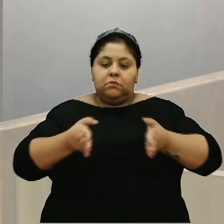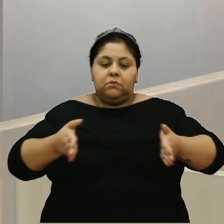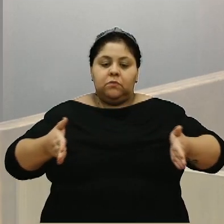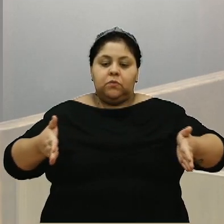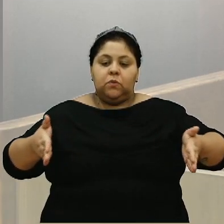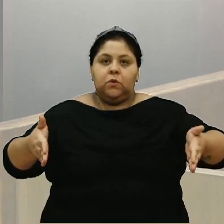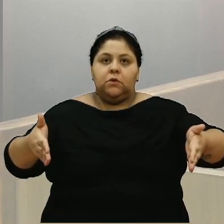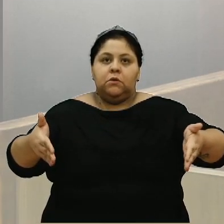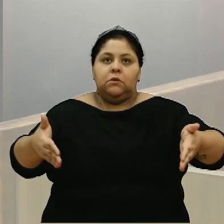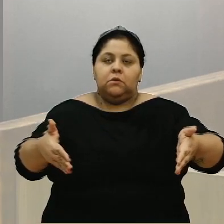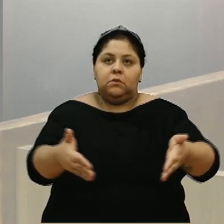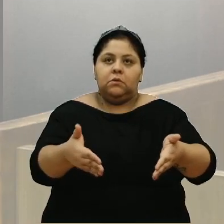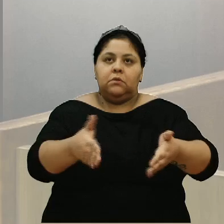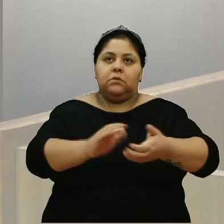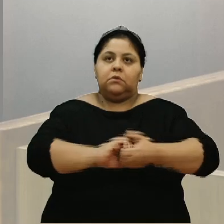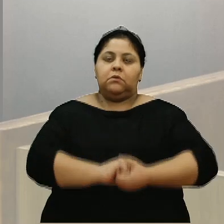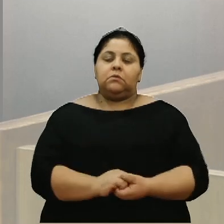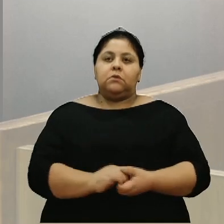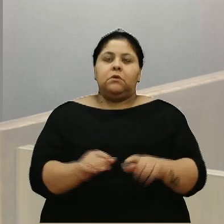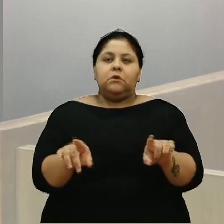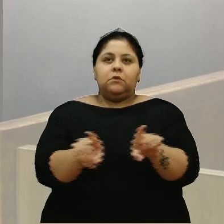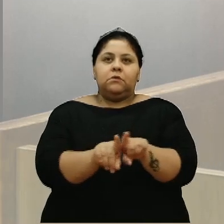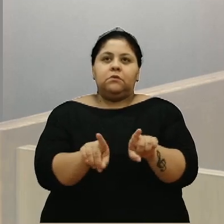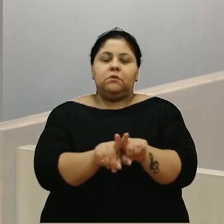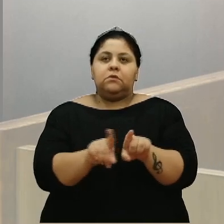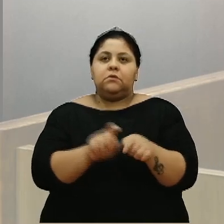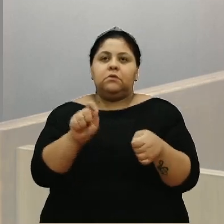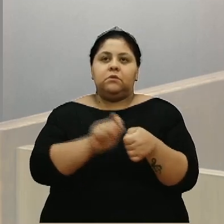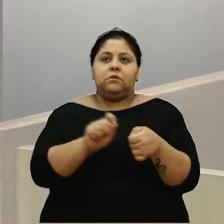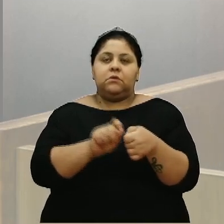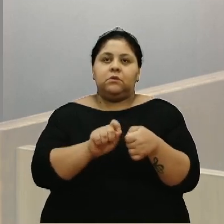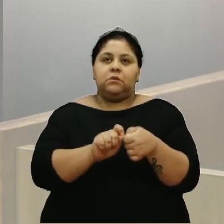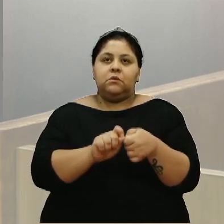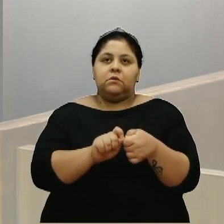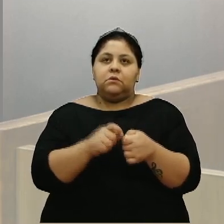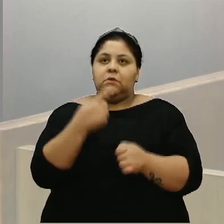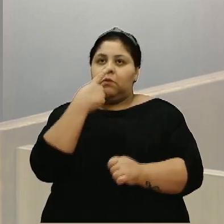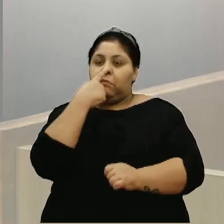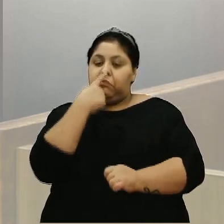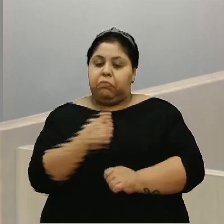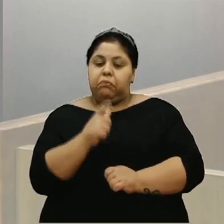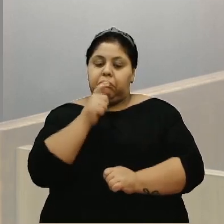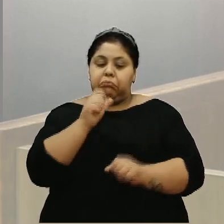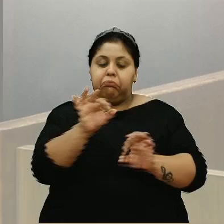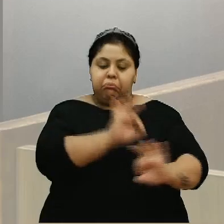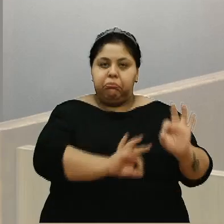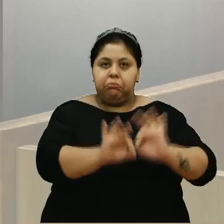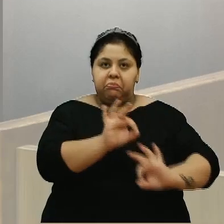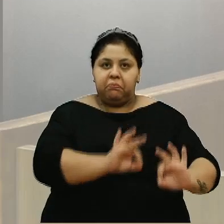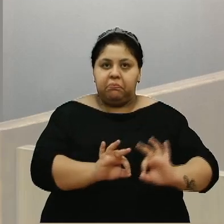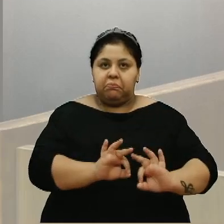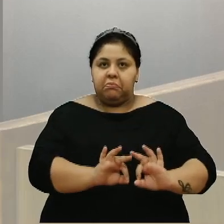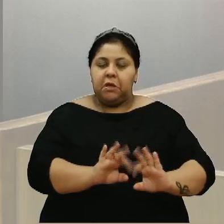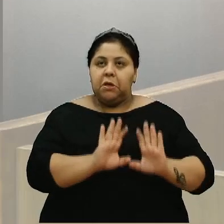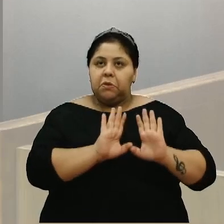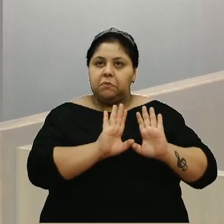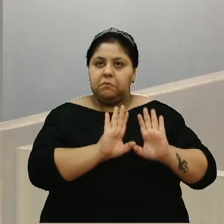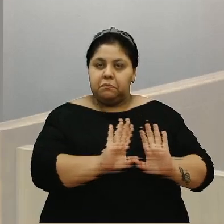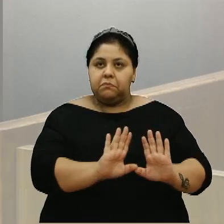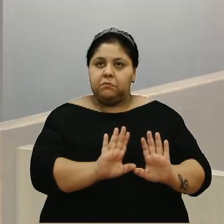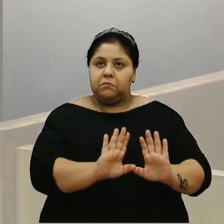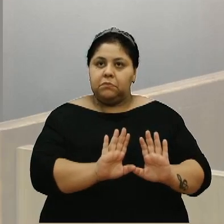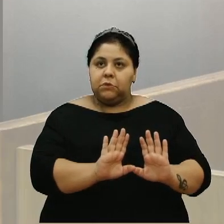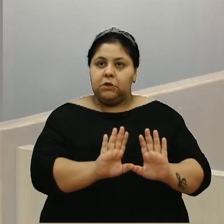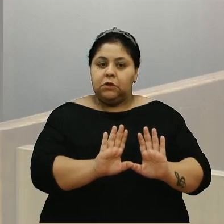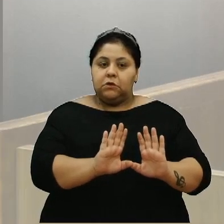via, cascalhamento também, estão fazendo as bocas de bueiros, estão ajeitando para que fique então essa